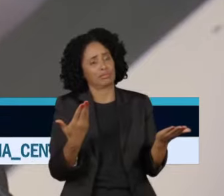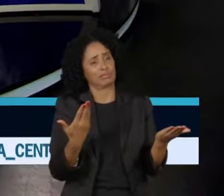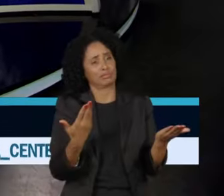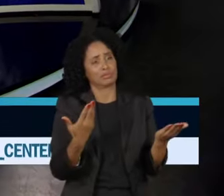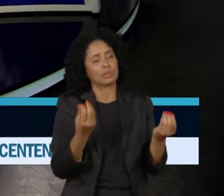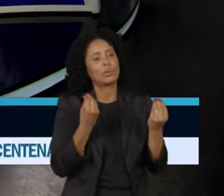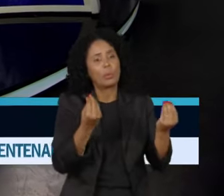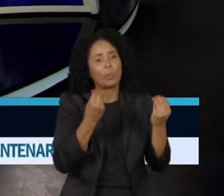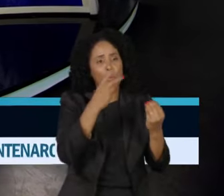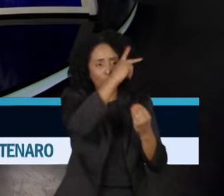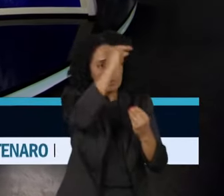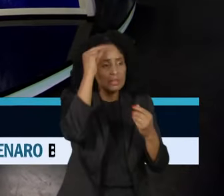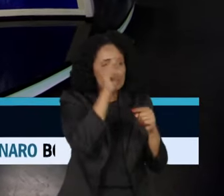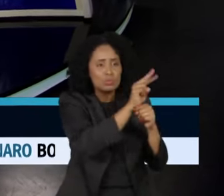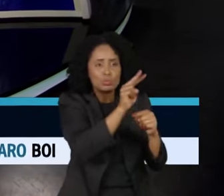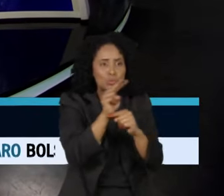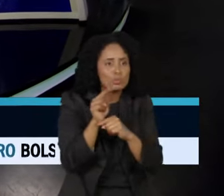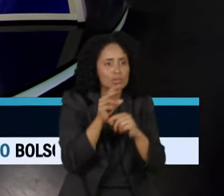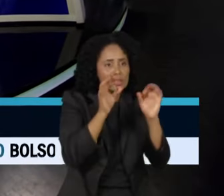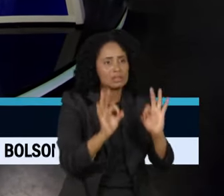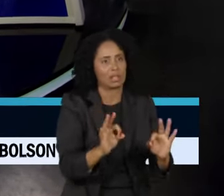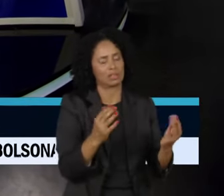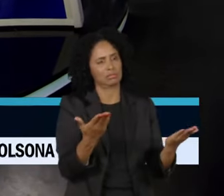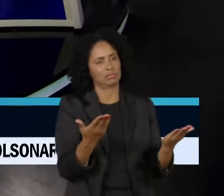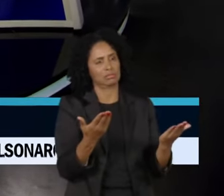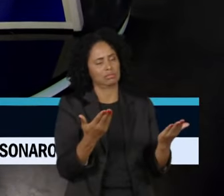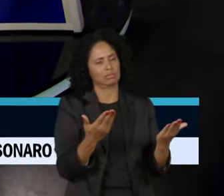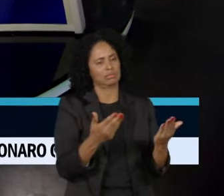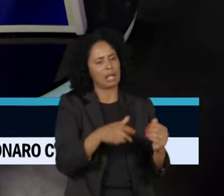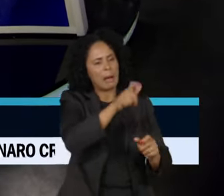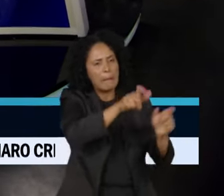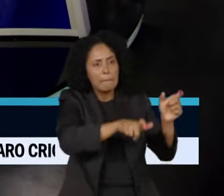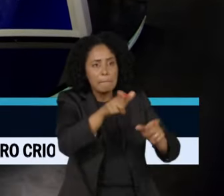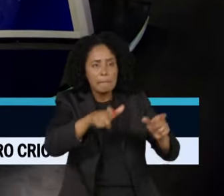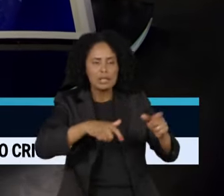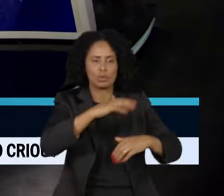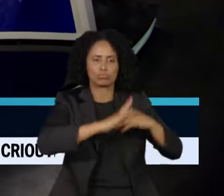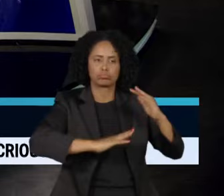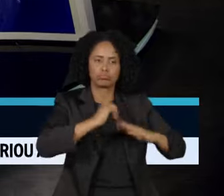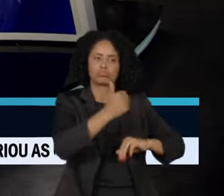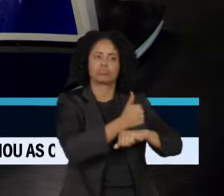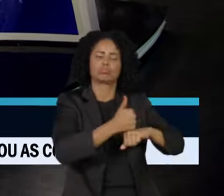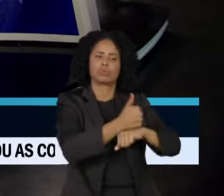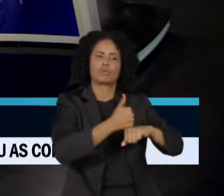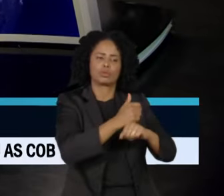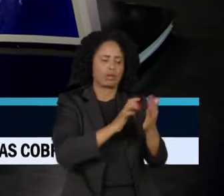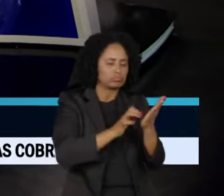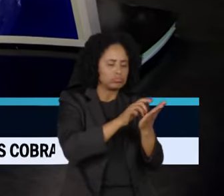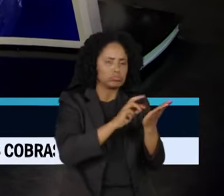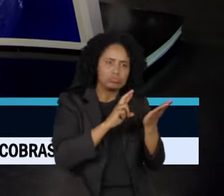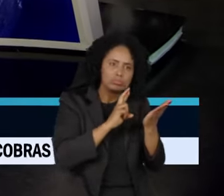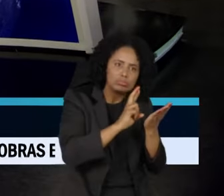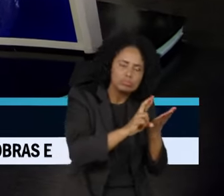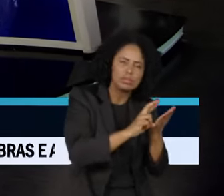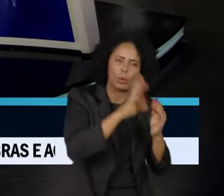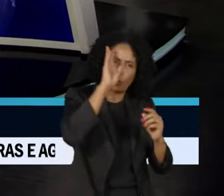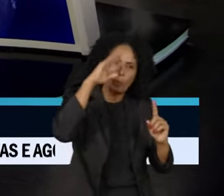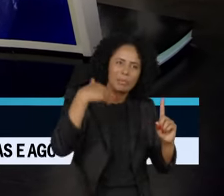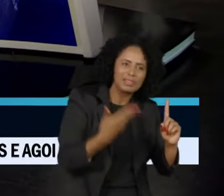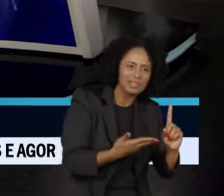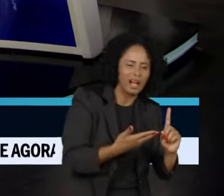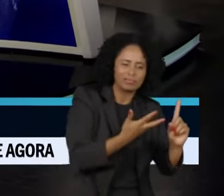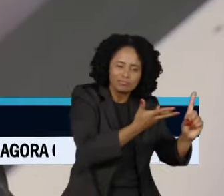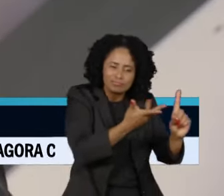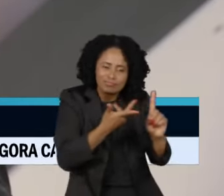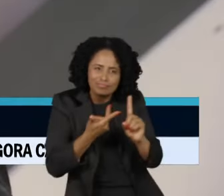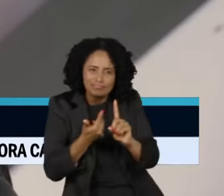Eu acho que é fundamental e esses têm que ser elogiados. E quem recebeu o recenseador, por favor, receba, leve para dentro de casa, dê